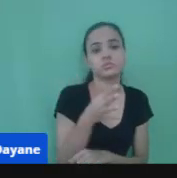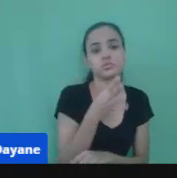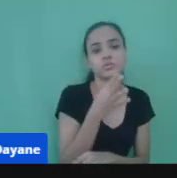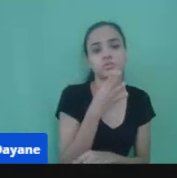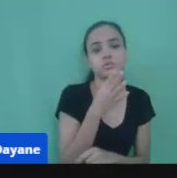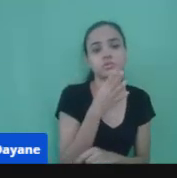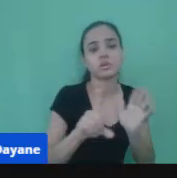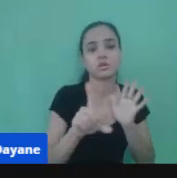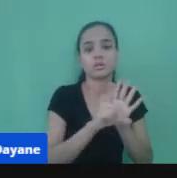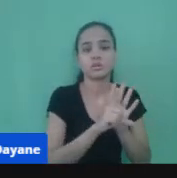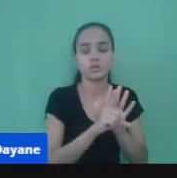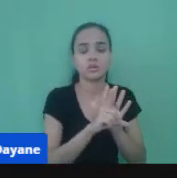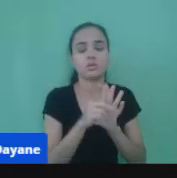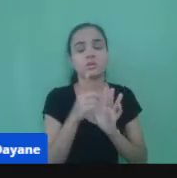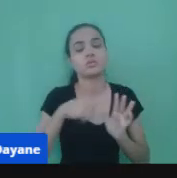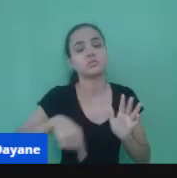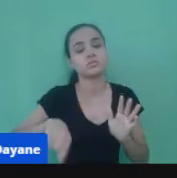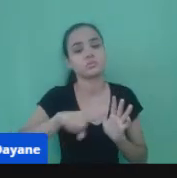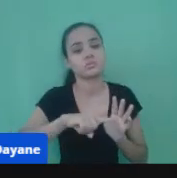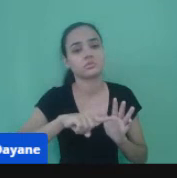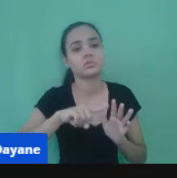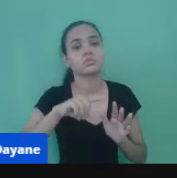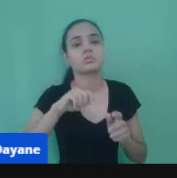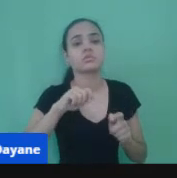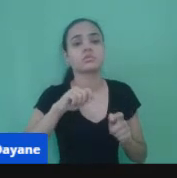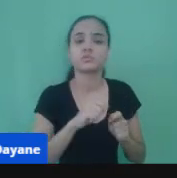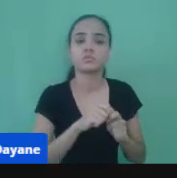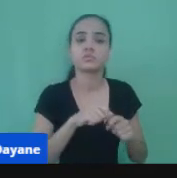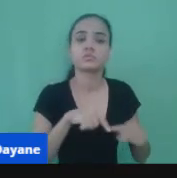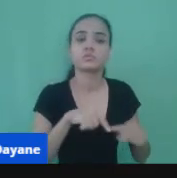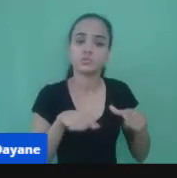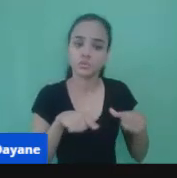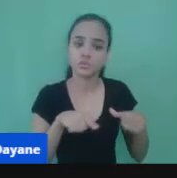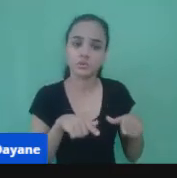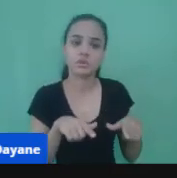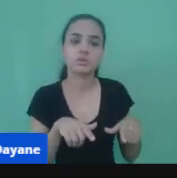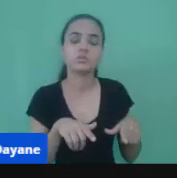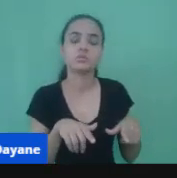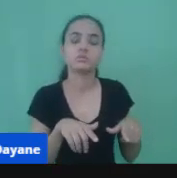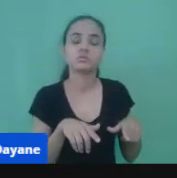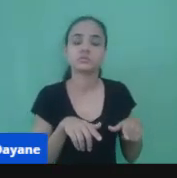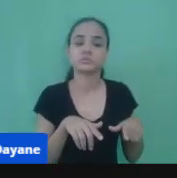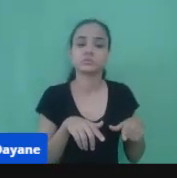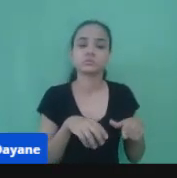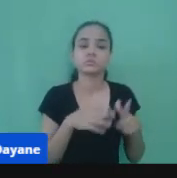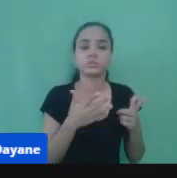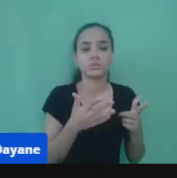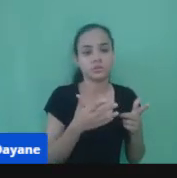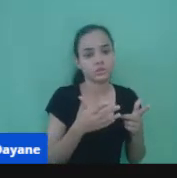o trabalho e qualquer possibilidade de justificativa de por que você está fazendo aquilo também.